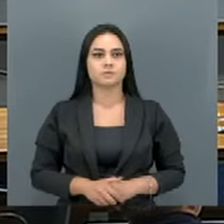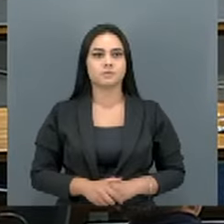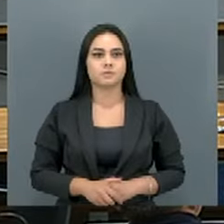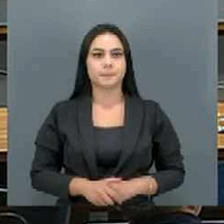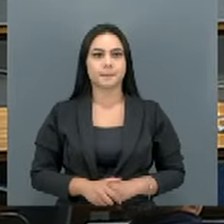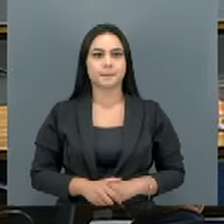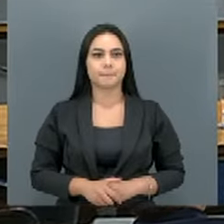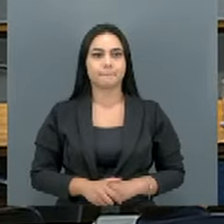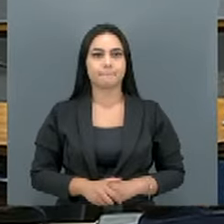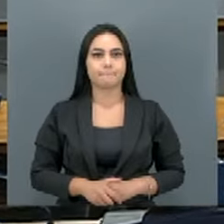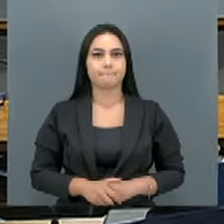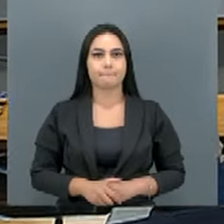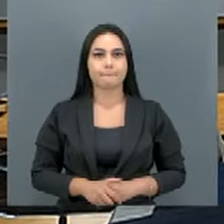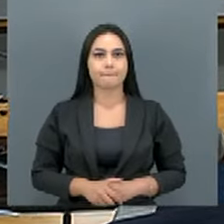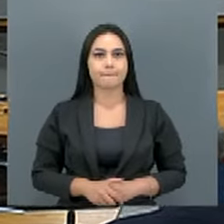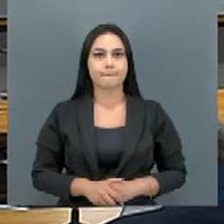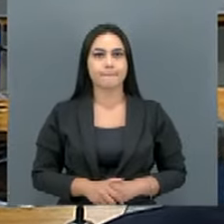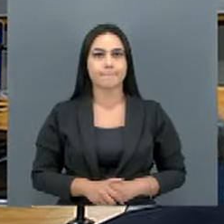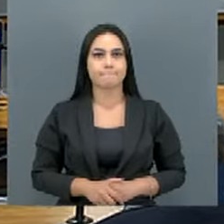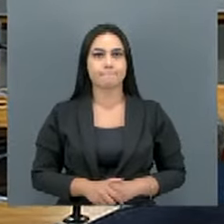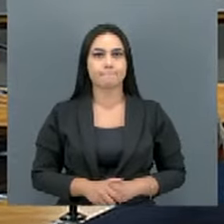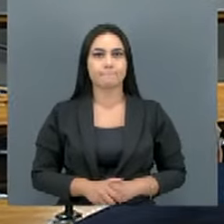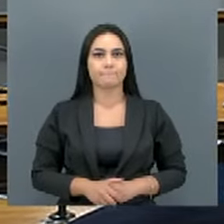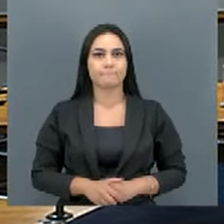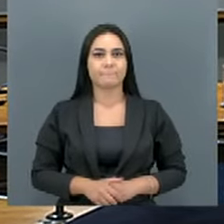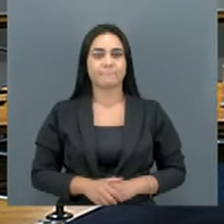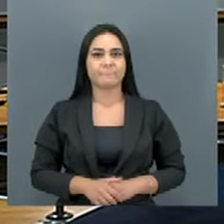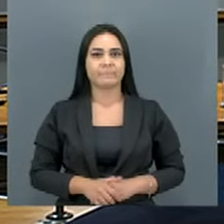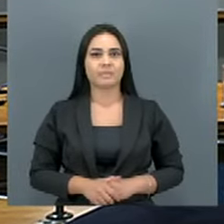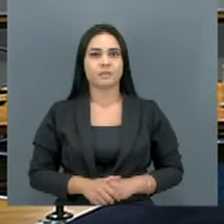O senhor precisa de alguém lhe guiando? Ou o senhor tem